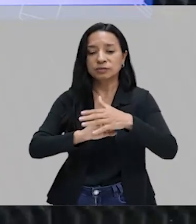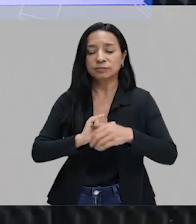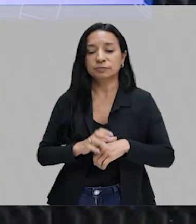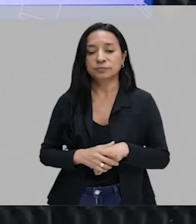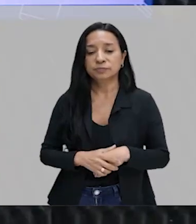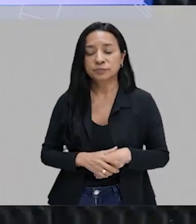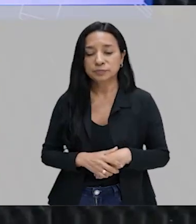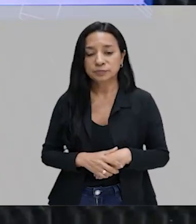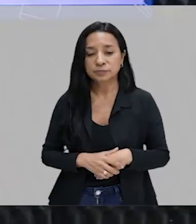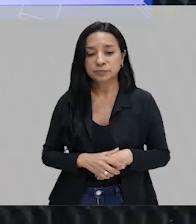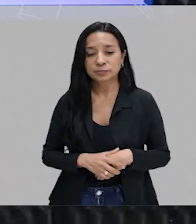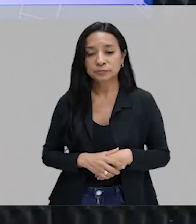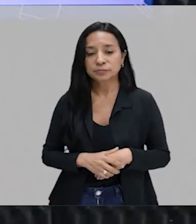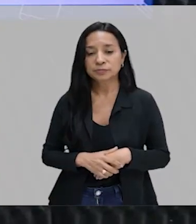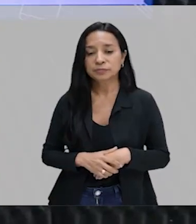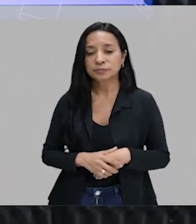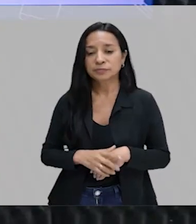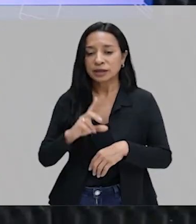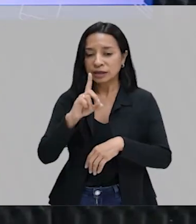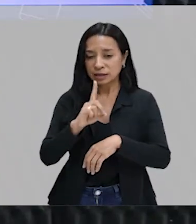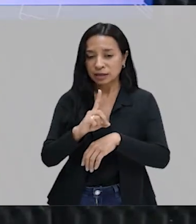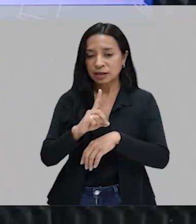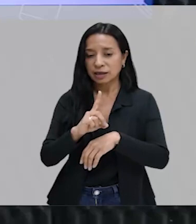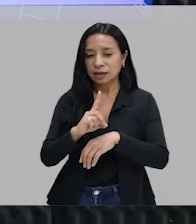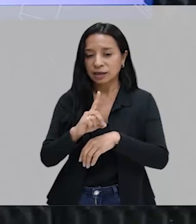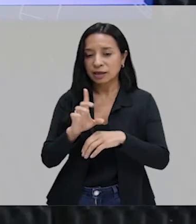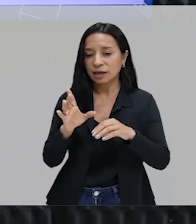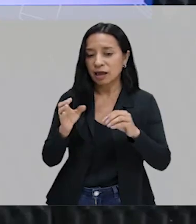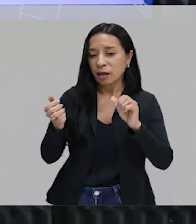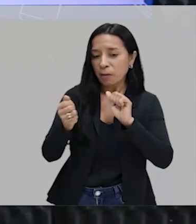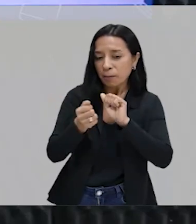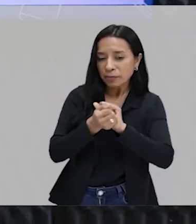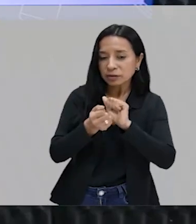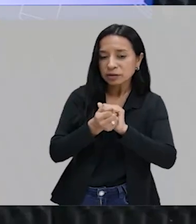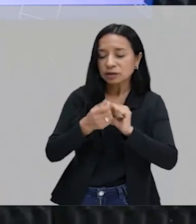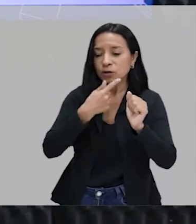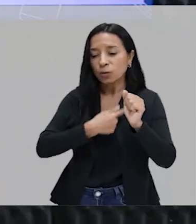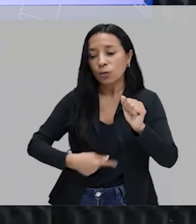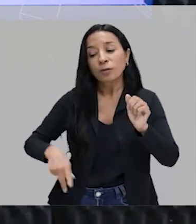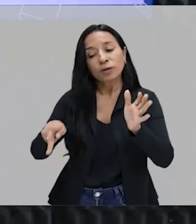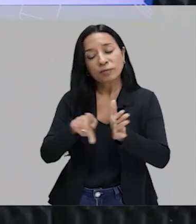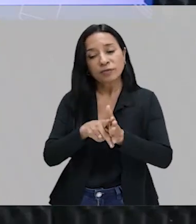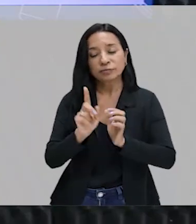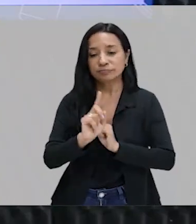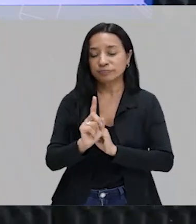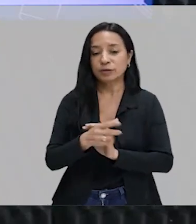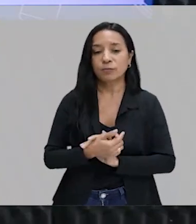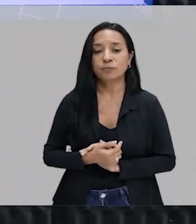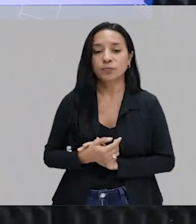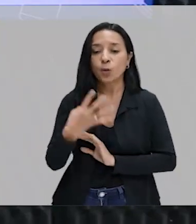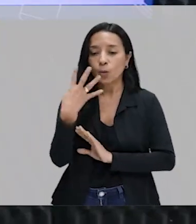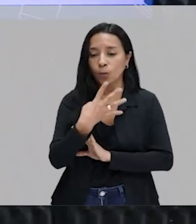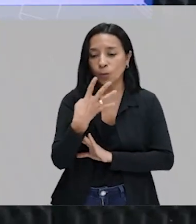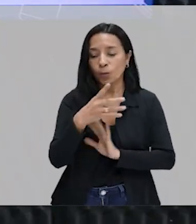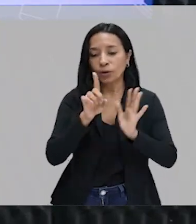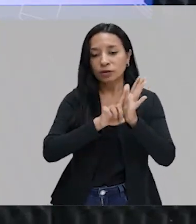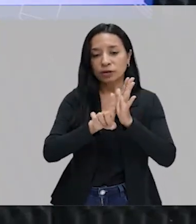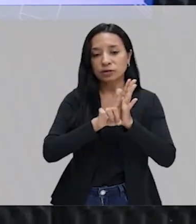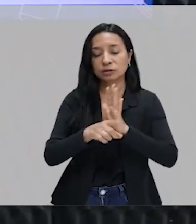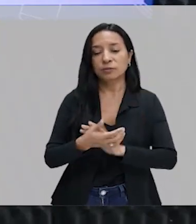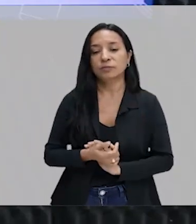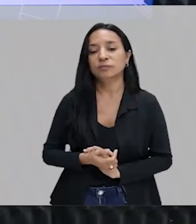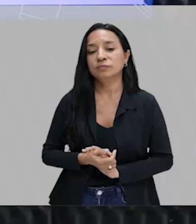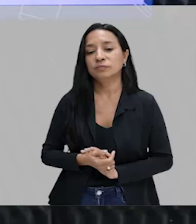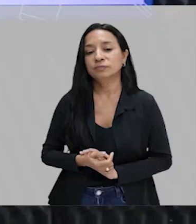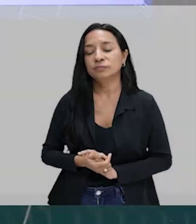agrária. Parceria do público e privado? Não. Né? Então, resposta à letra E. Quarta, olha só. A Grécia,